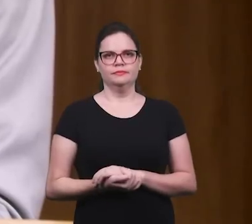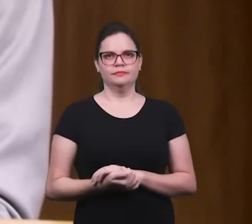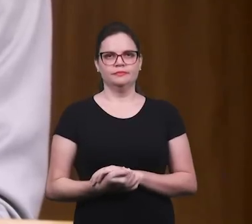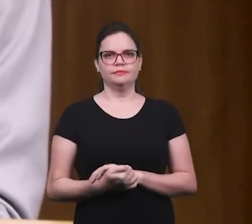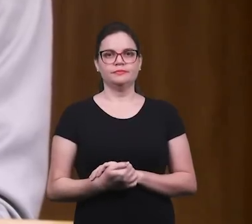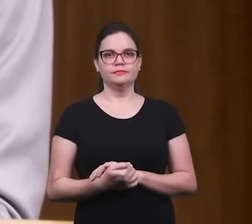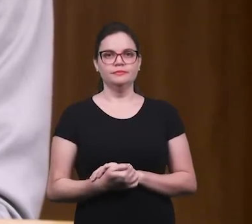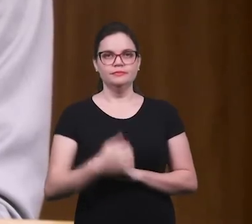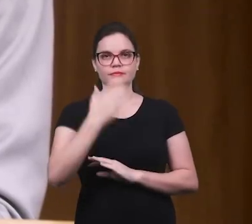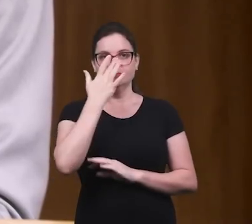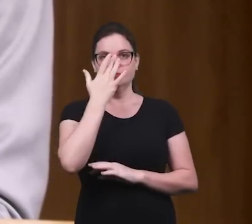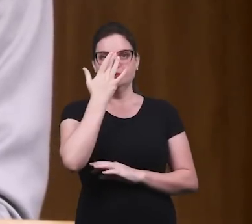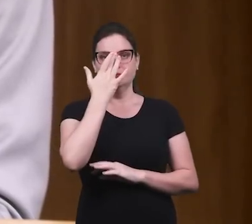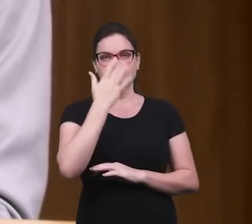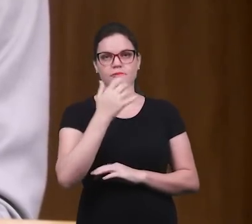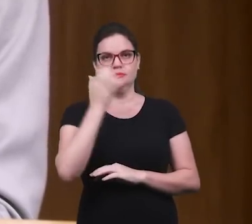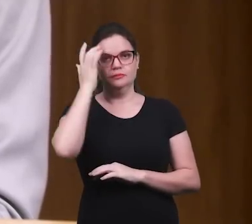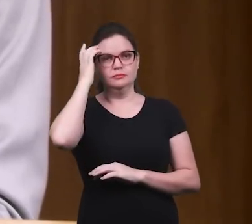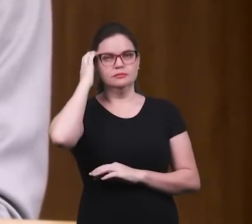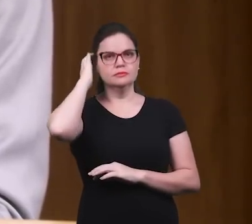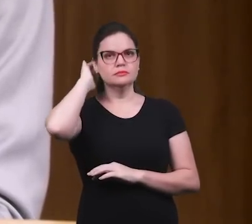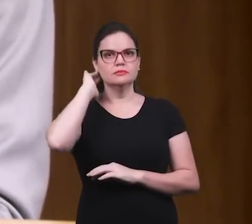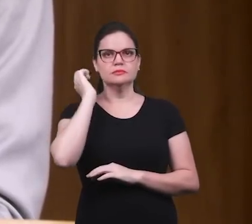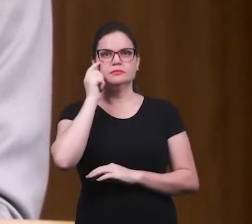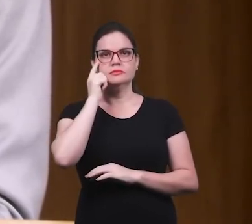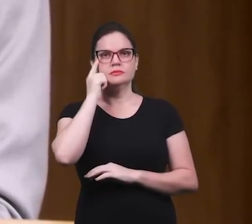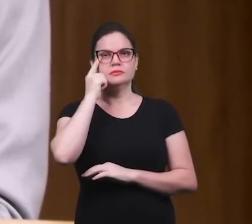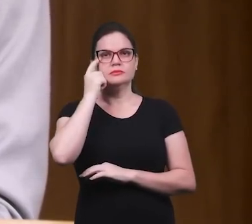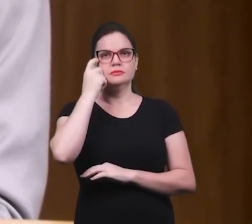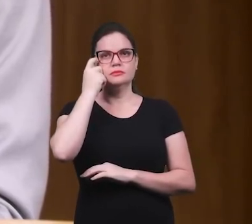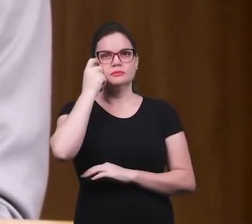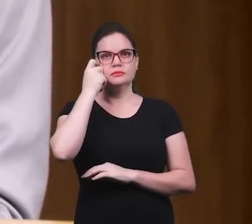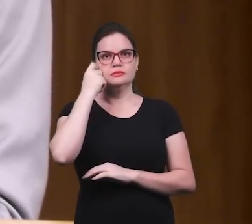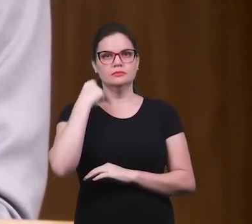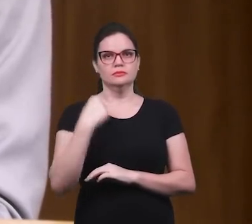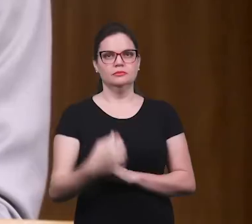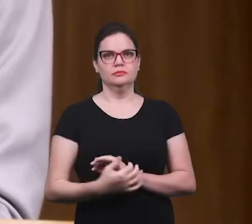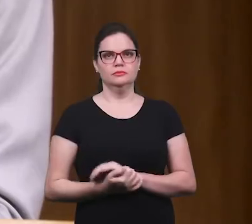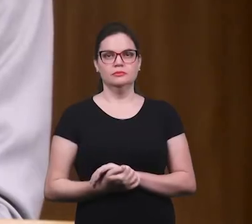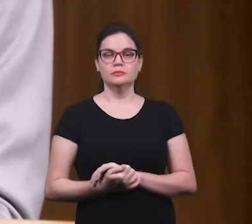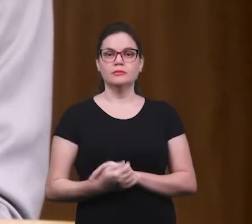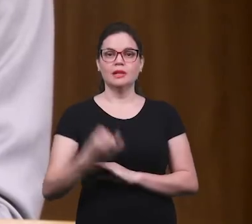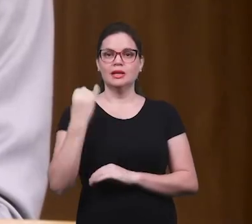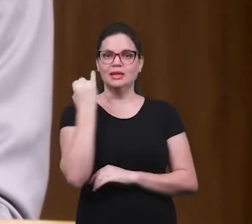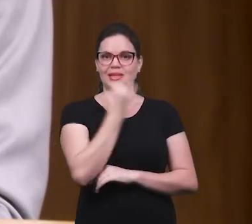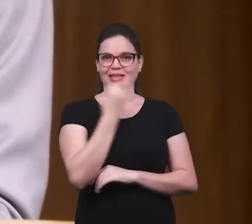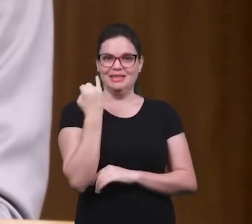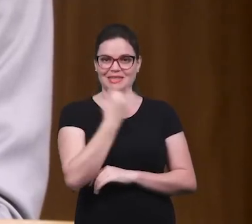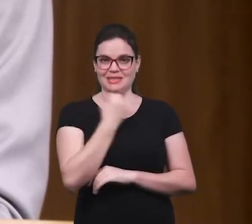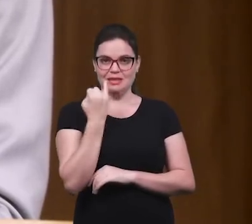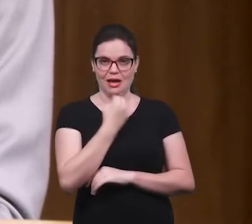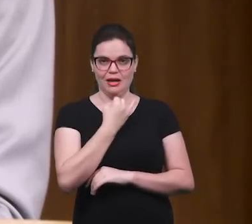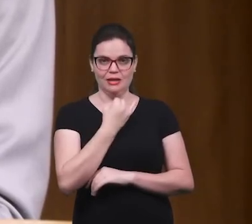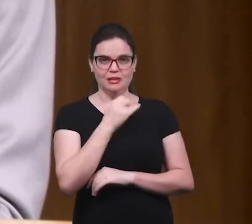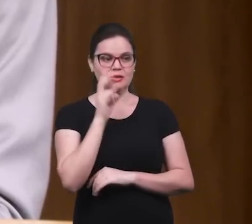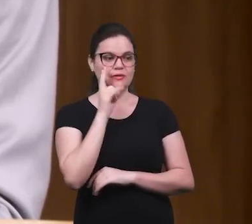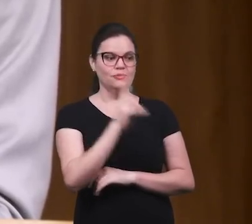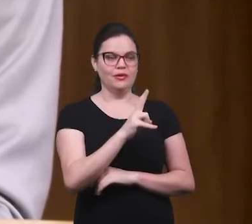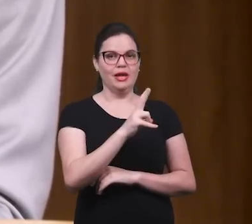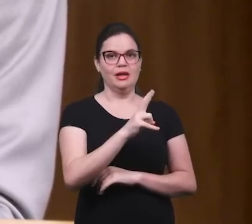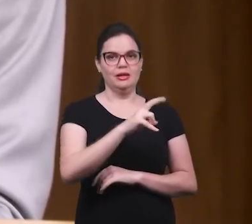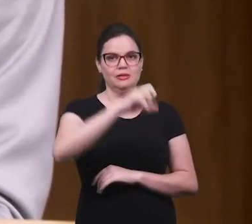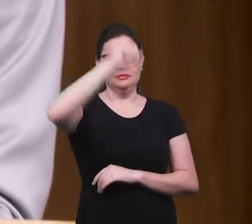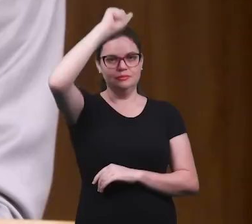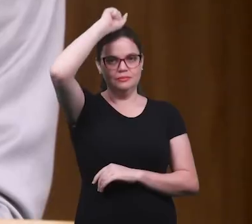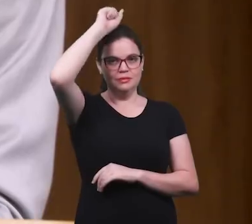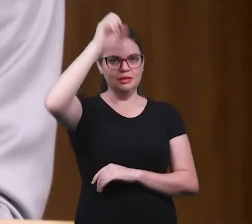Isaac perde Sara. O texto deixa claramente que Sara tinha uma presença muito forte na vida de Isaac. E fala quando